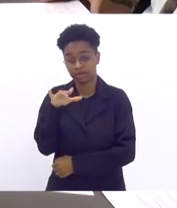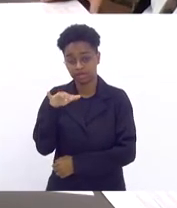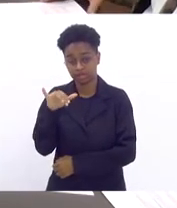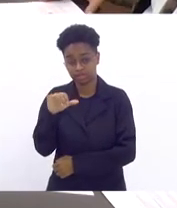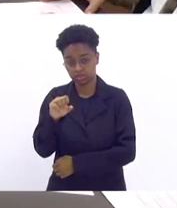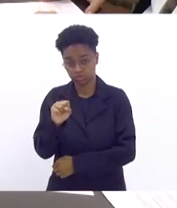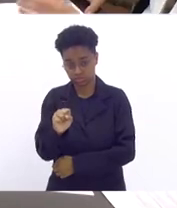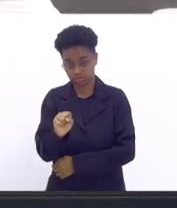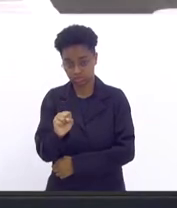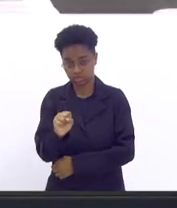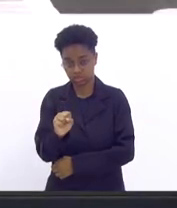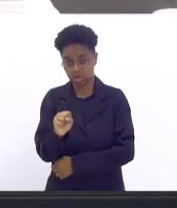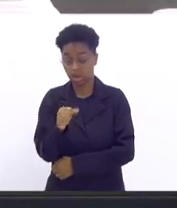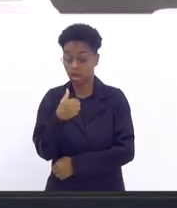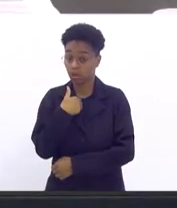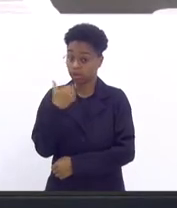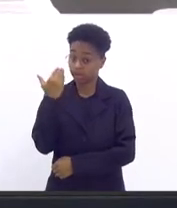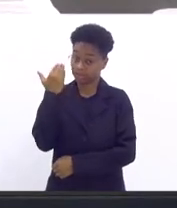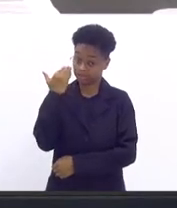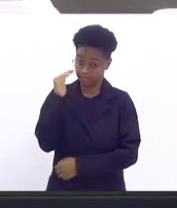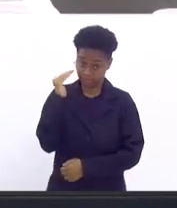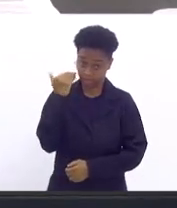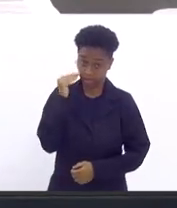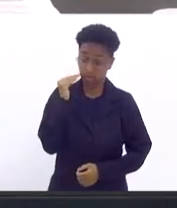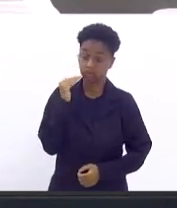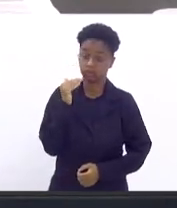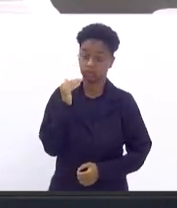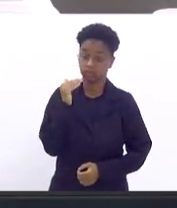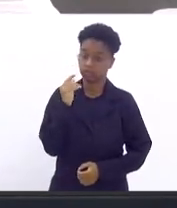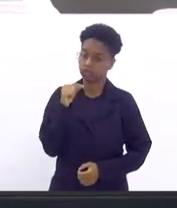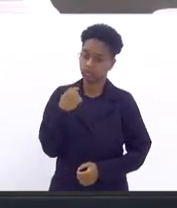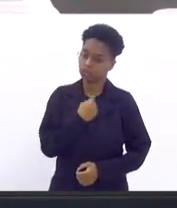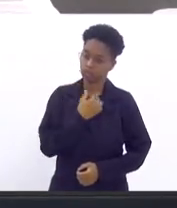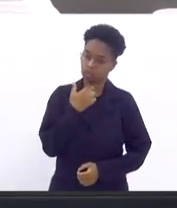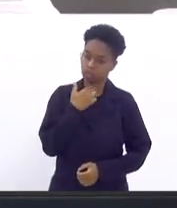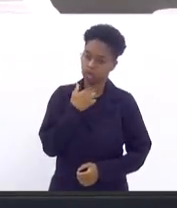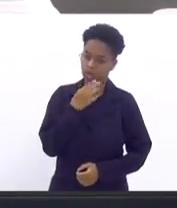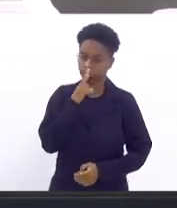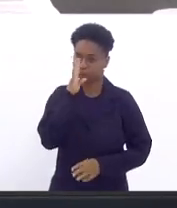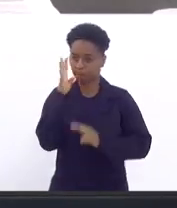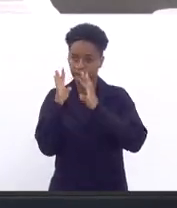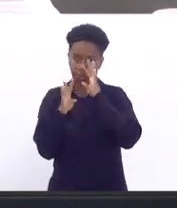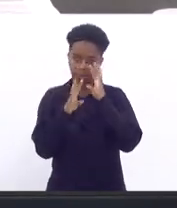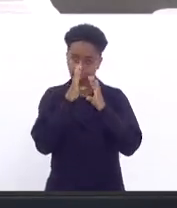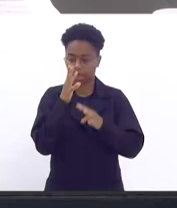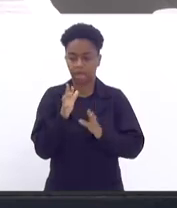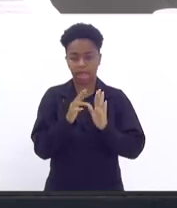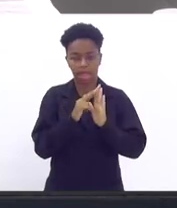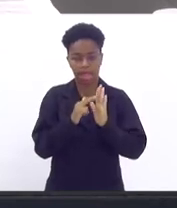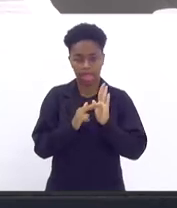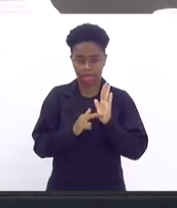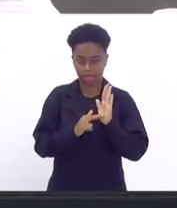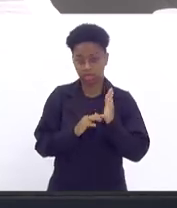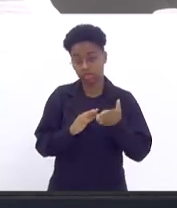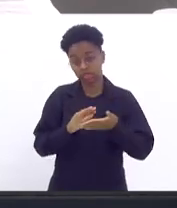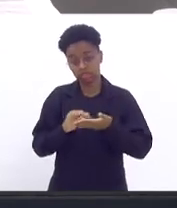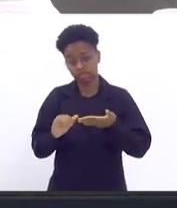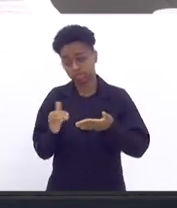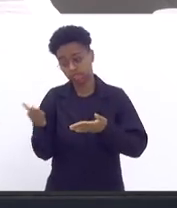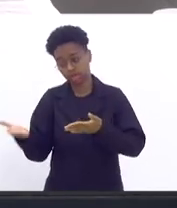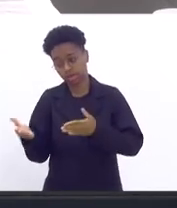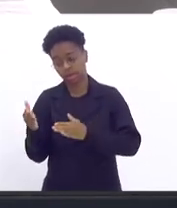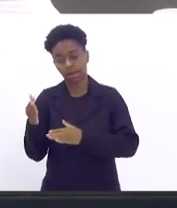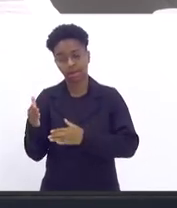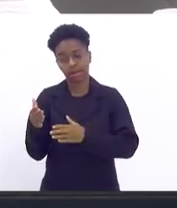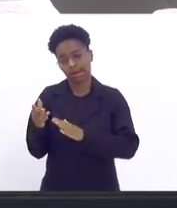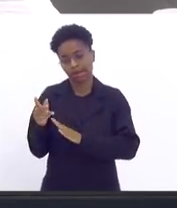eu até entendo que a gente também não pode ficar criando uma regra que retire a prerrogativa de um deputado que recebeu um